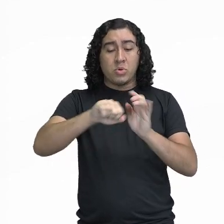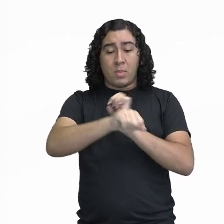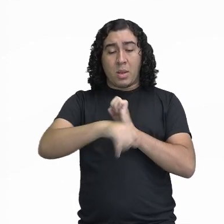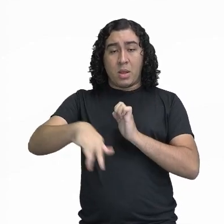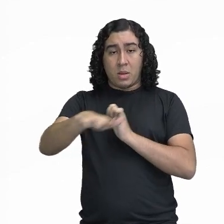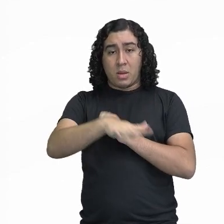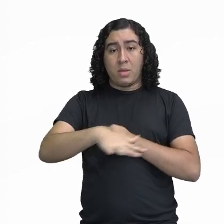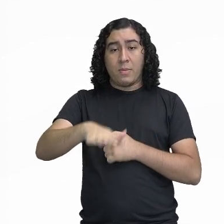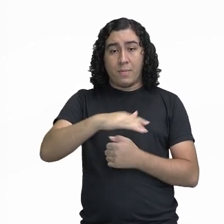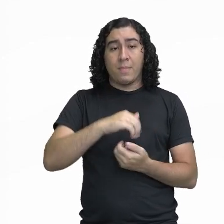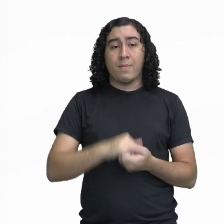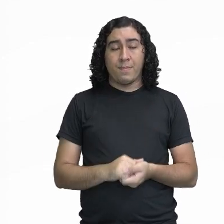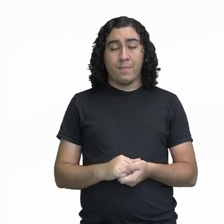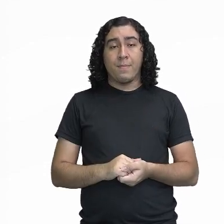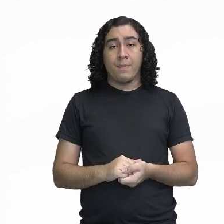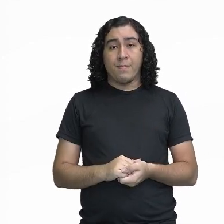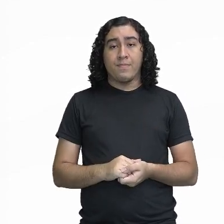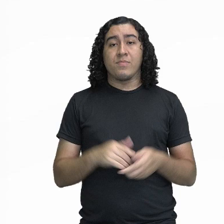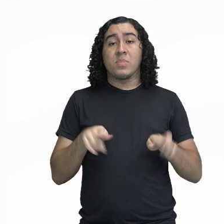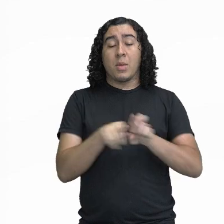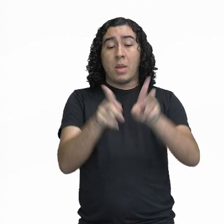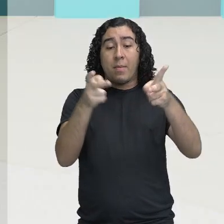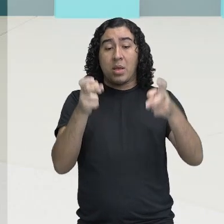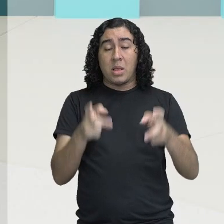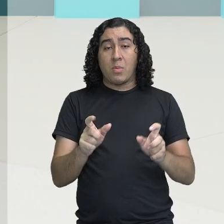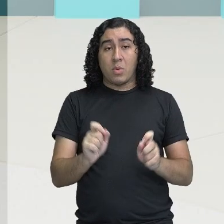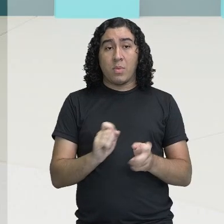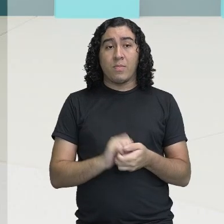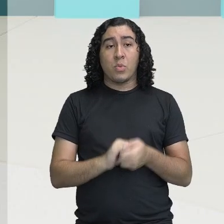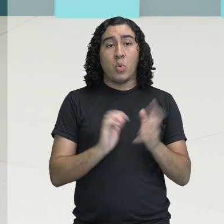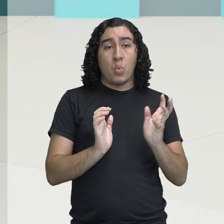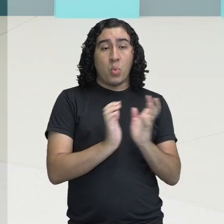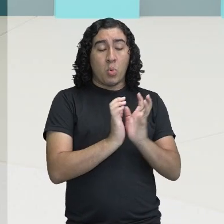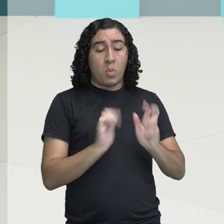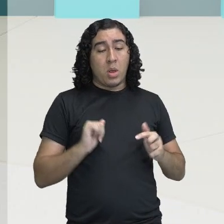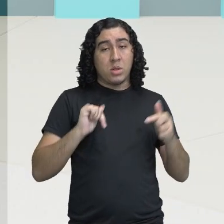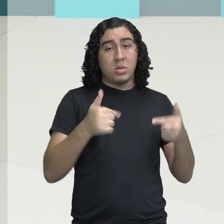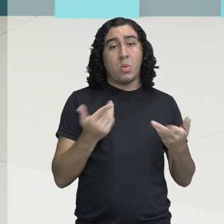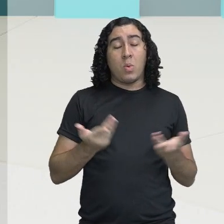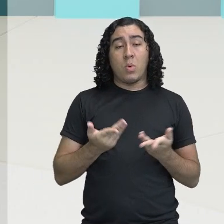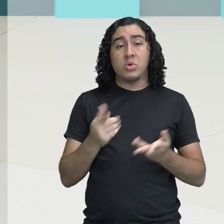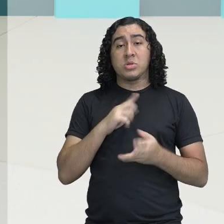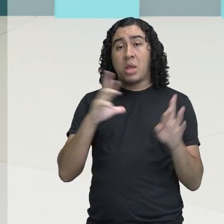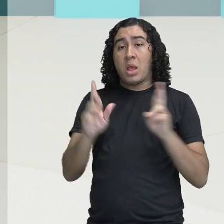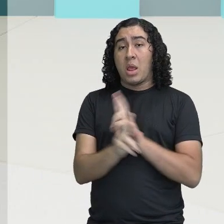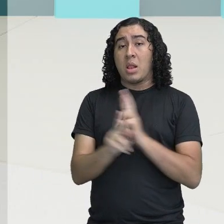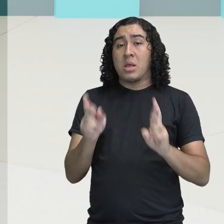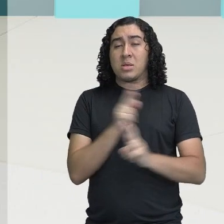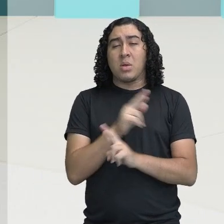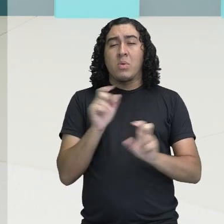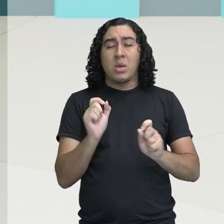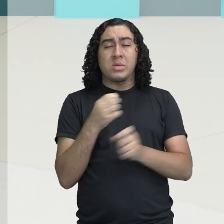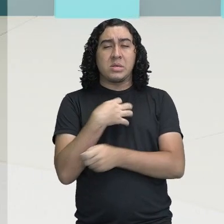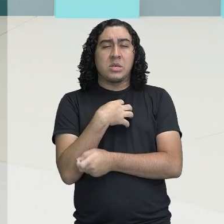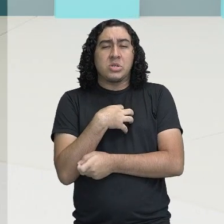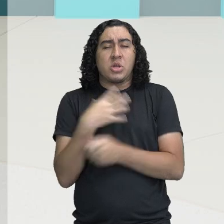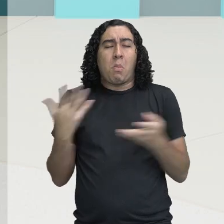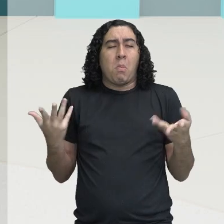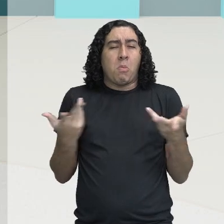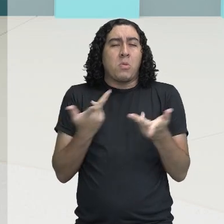descobrimento. E assim vamos vendo que as atividades em grupo, hoje elas trazem essa relação, a sensação de